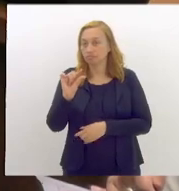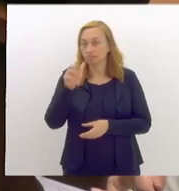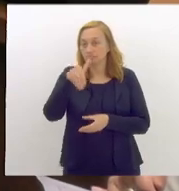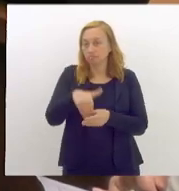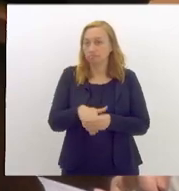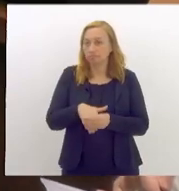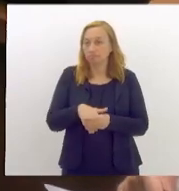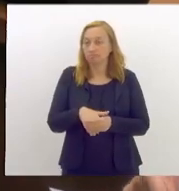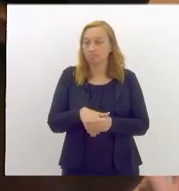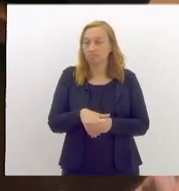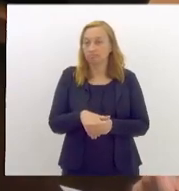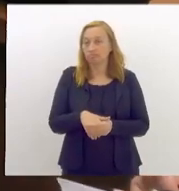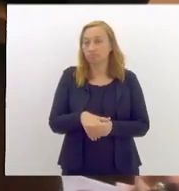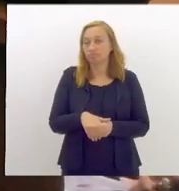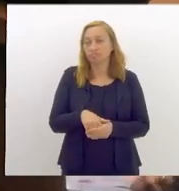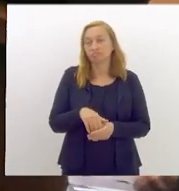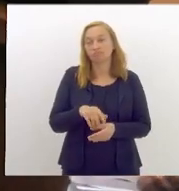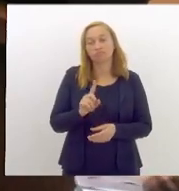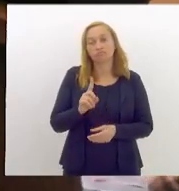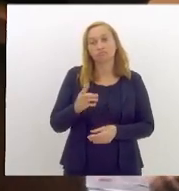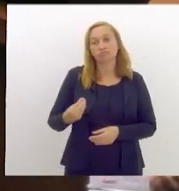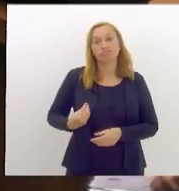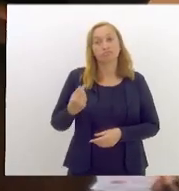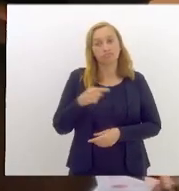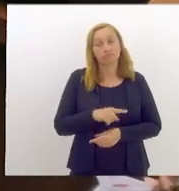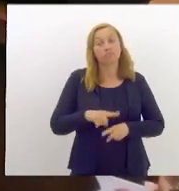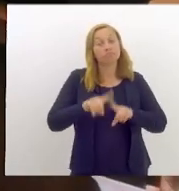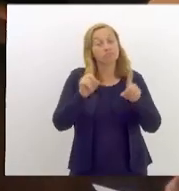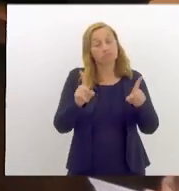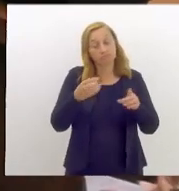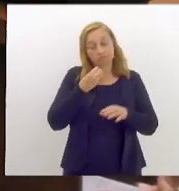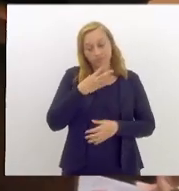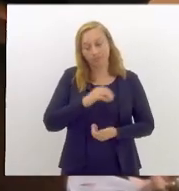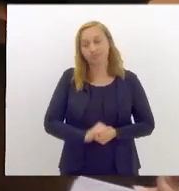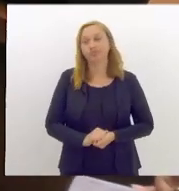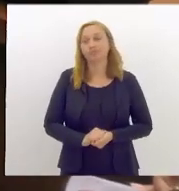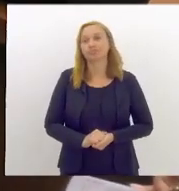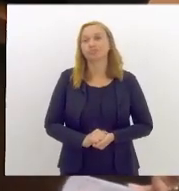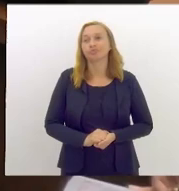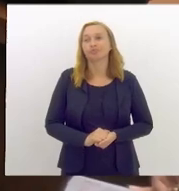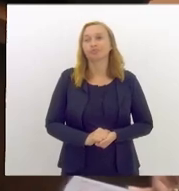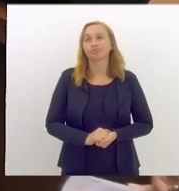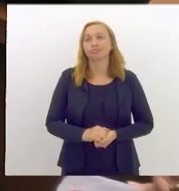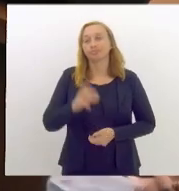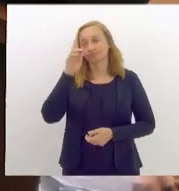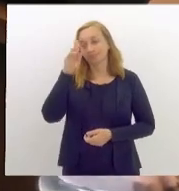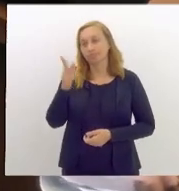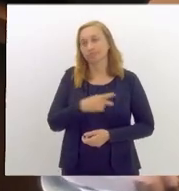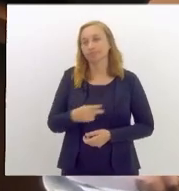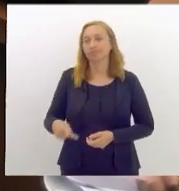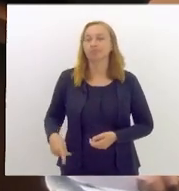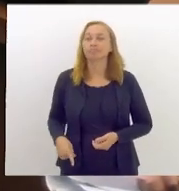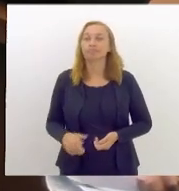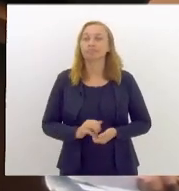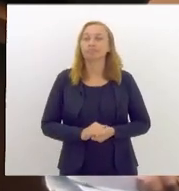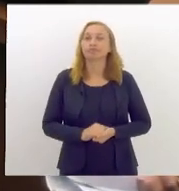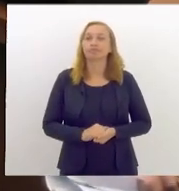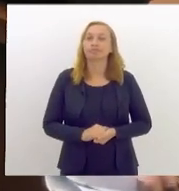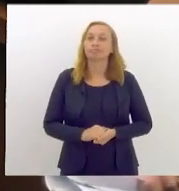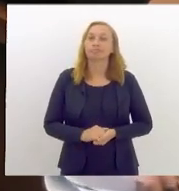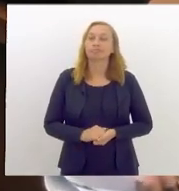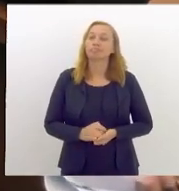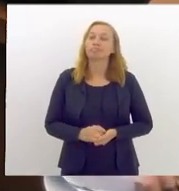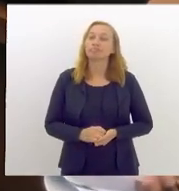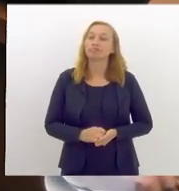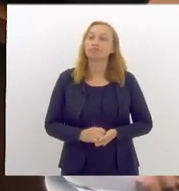votar que não tivesse presente bom dito isso ainda